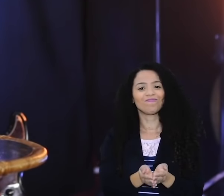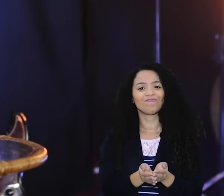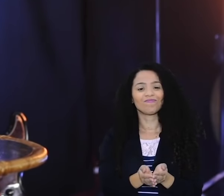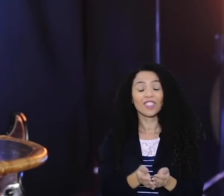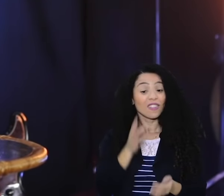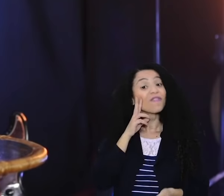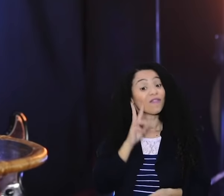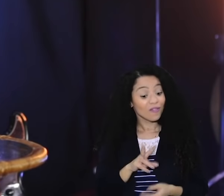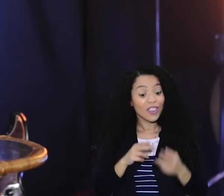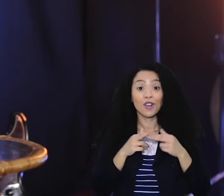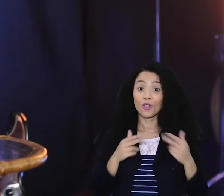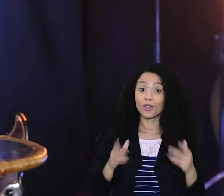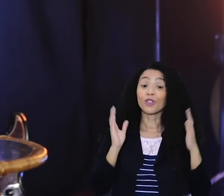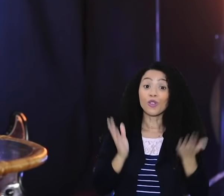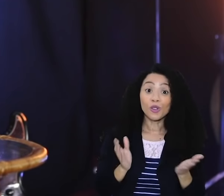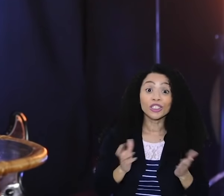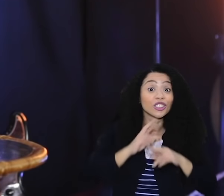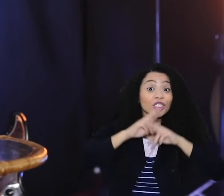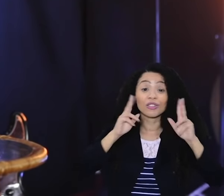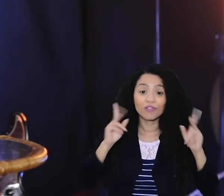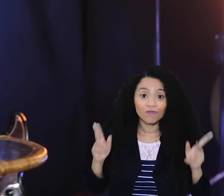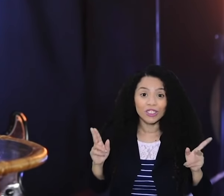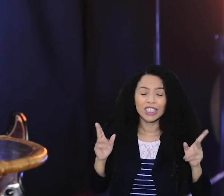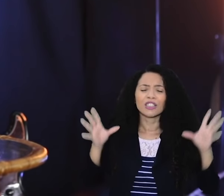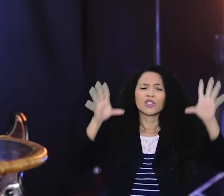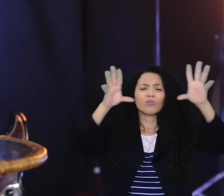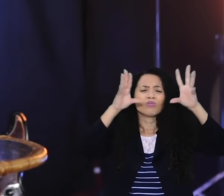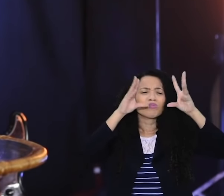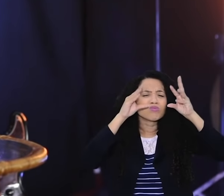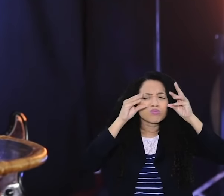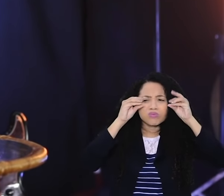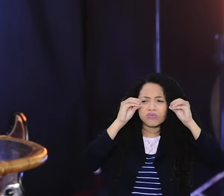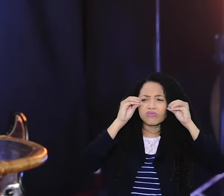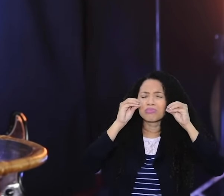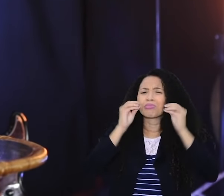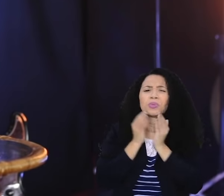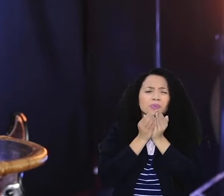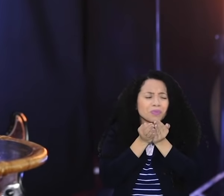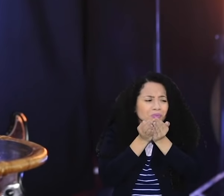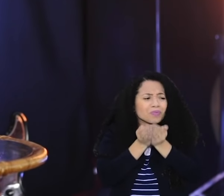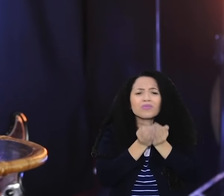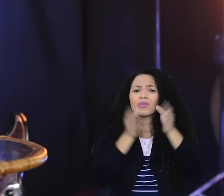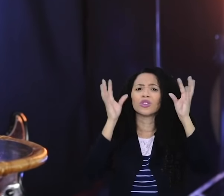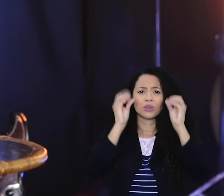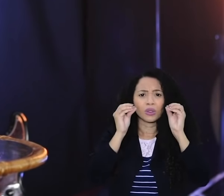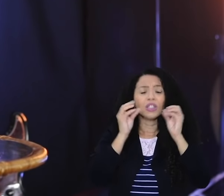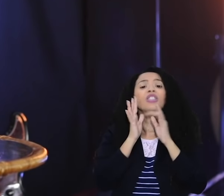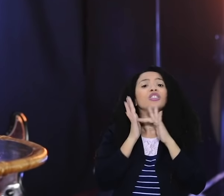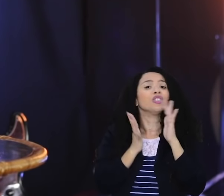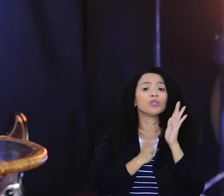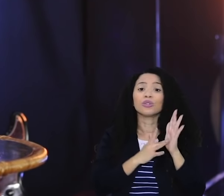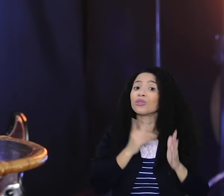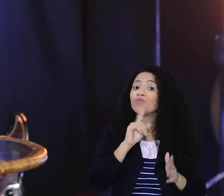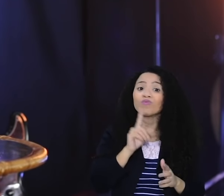a situação que esses irmãos estão enfrentando hoje. Eles estão nas trevas, eles estão navegando no escuro, e